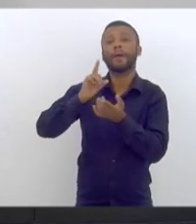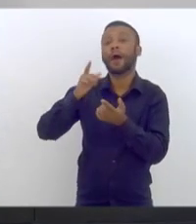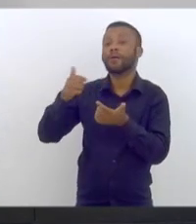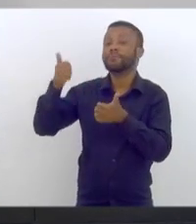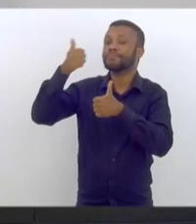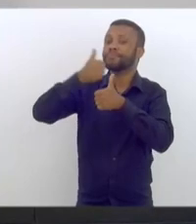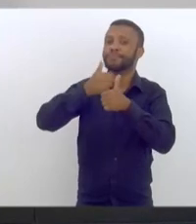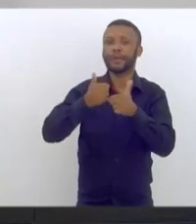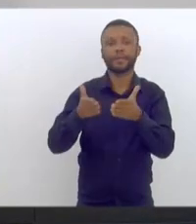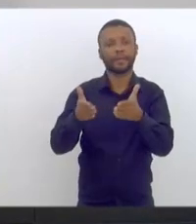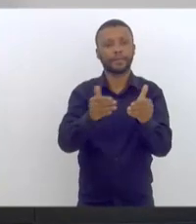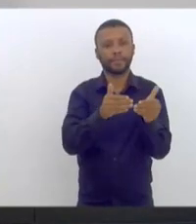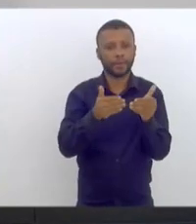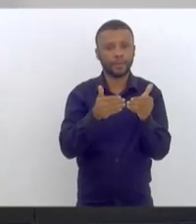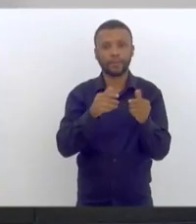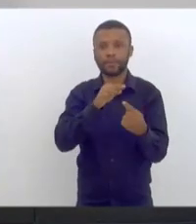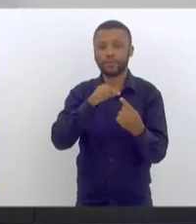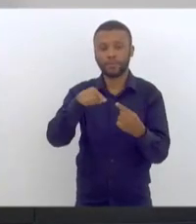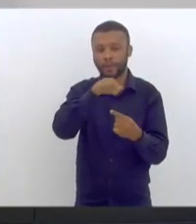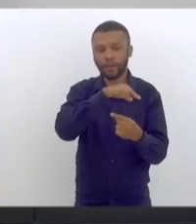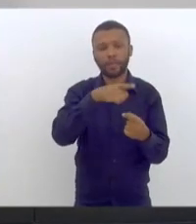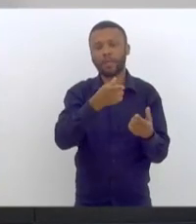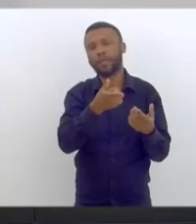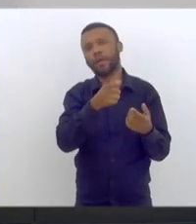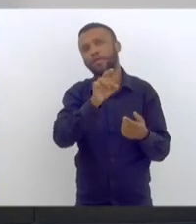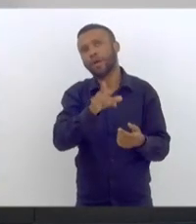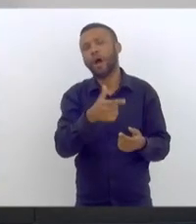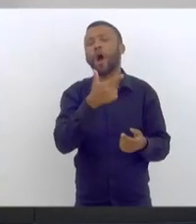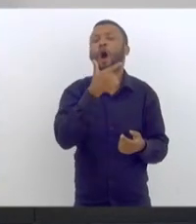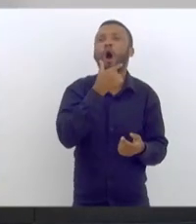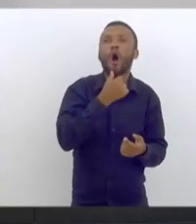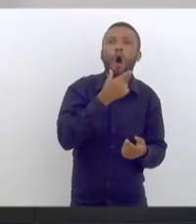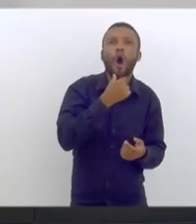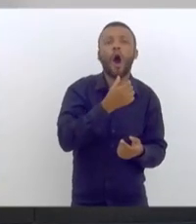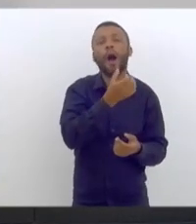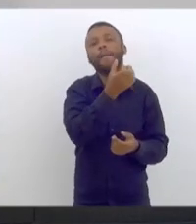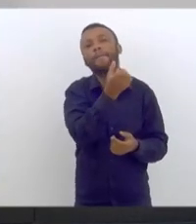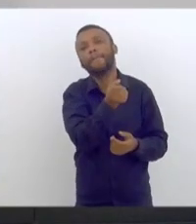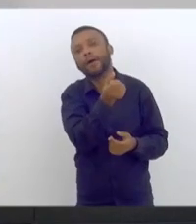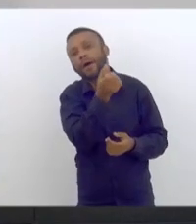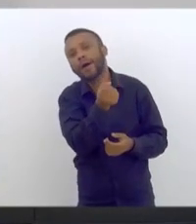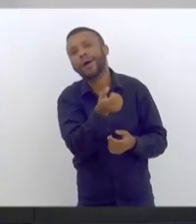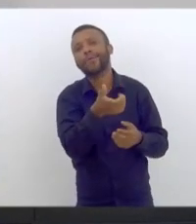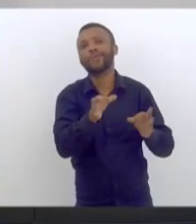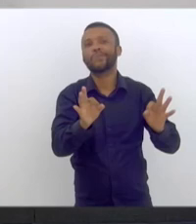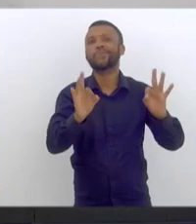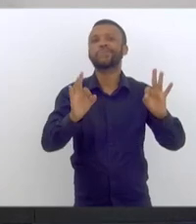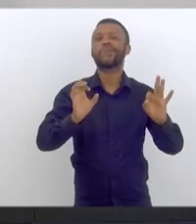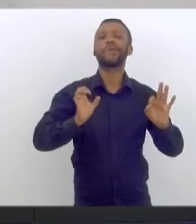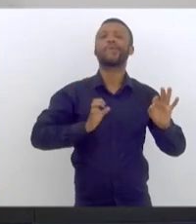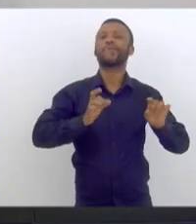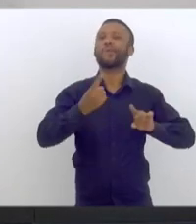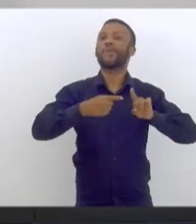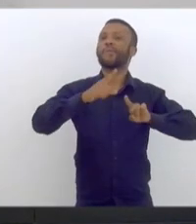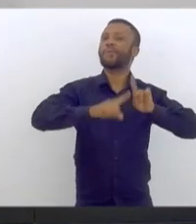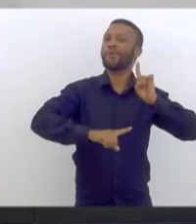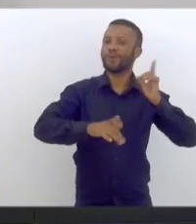para que os demandantes não sejam só homens brancos e bem sucedidos